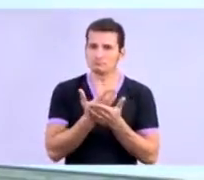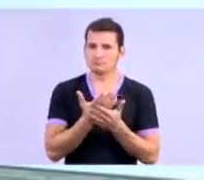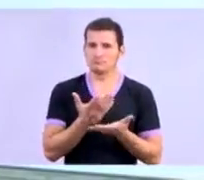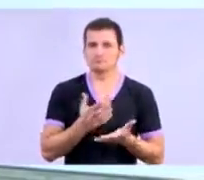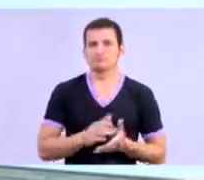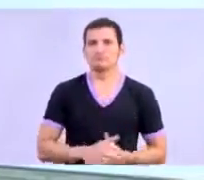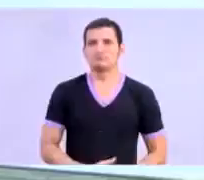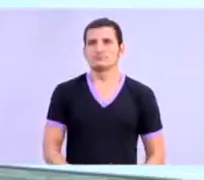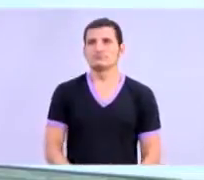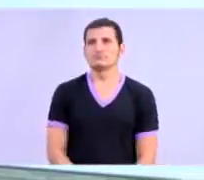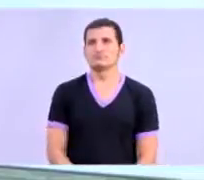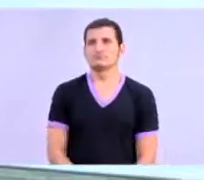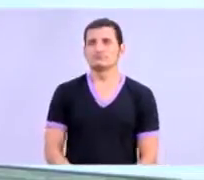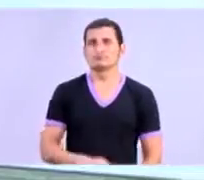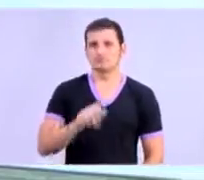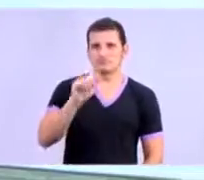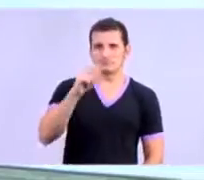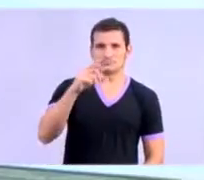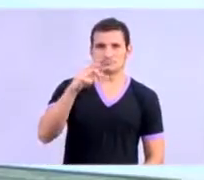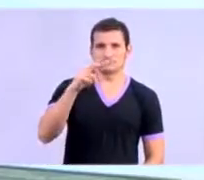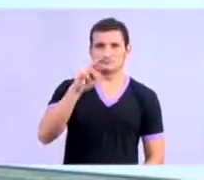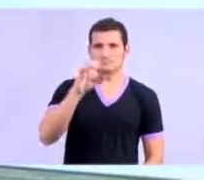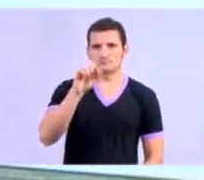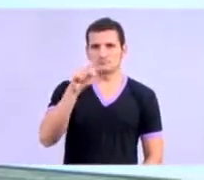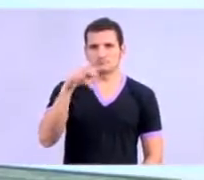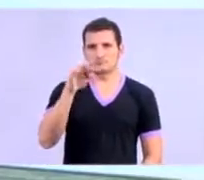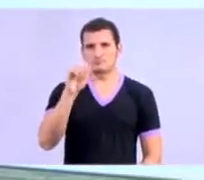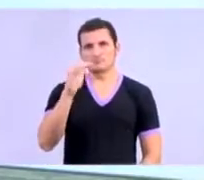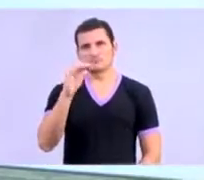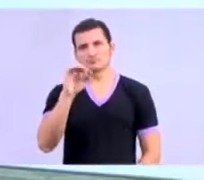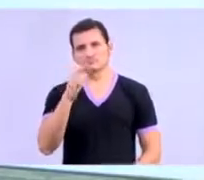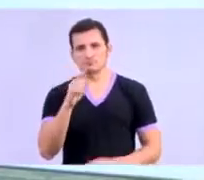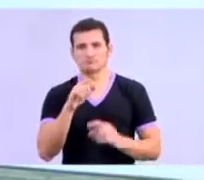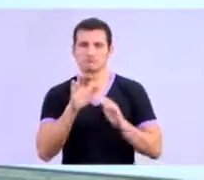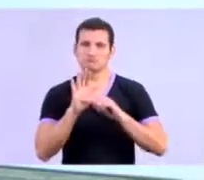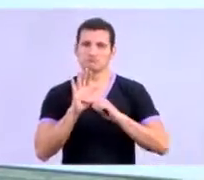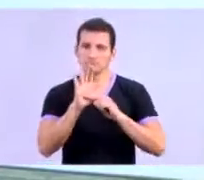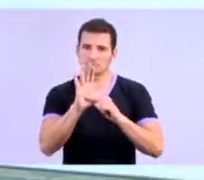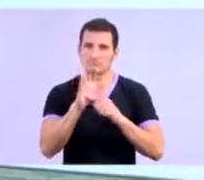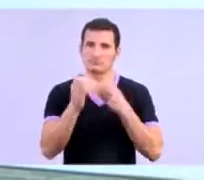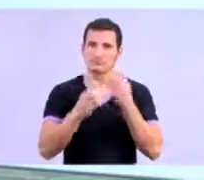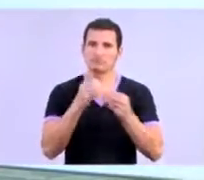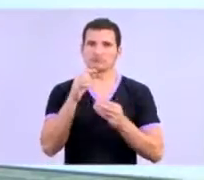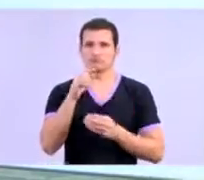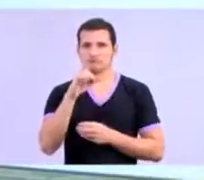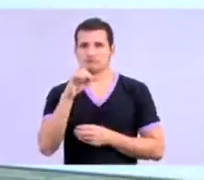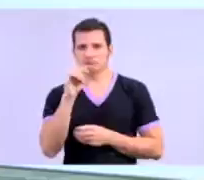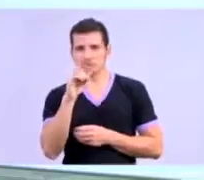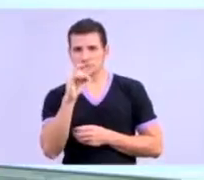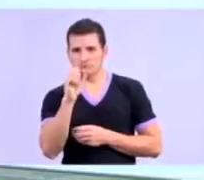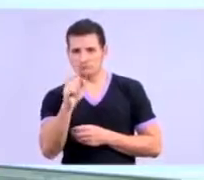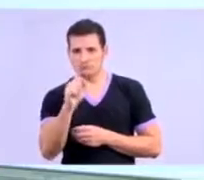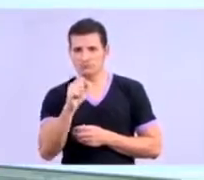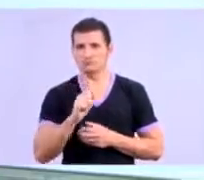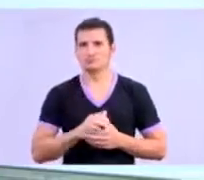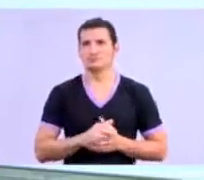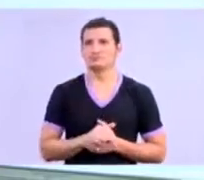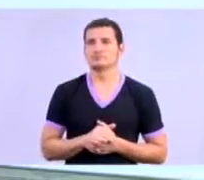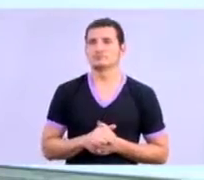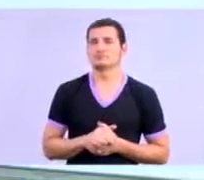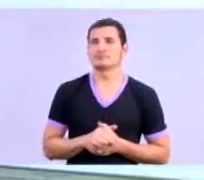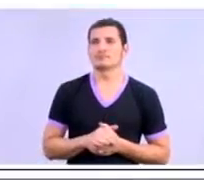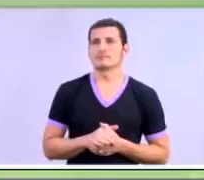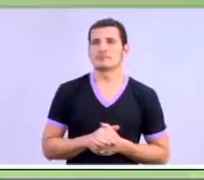momentos, ok? Então, camada de apresentação, como representa esses dados transmitidos. E para